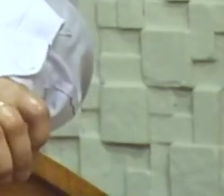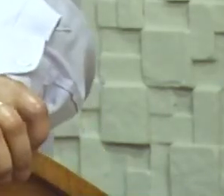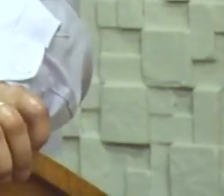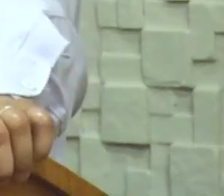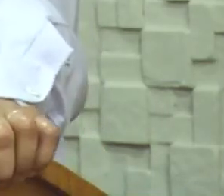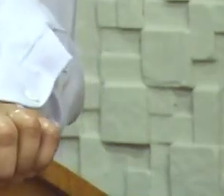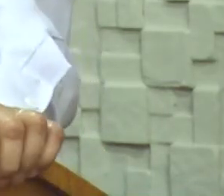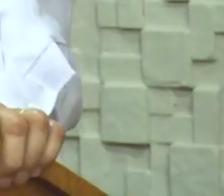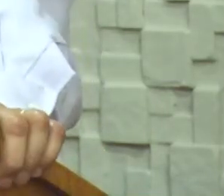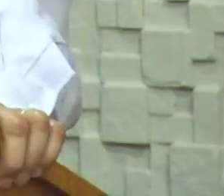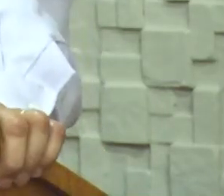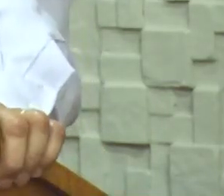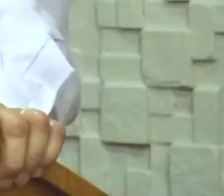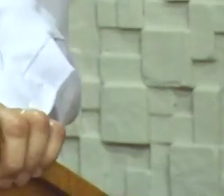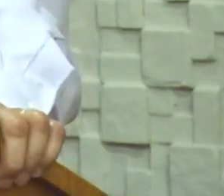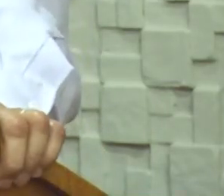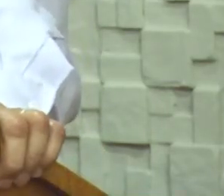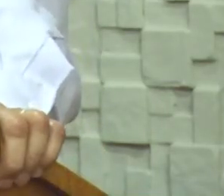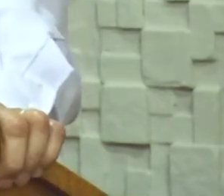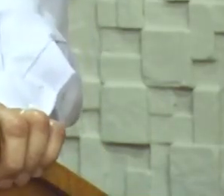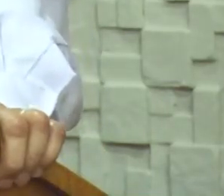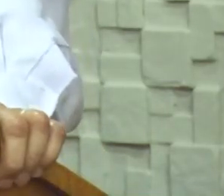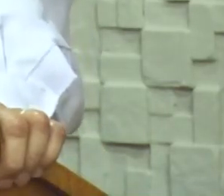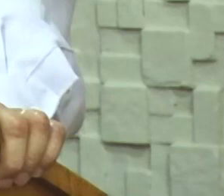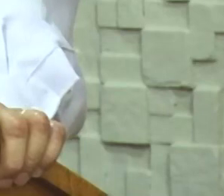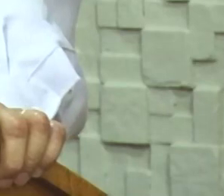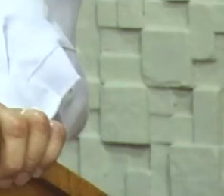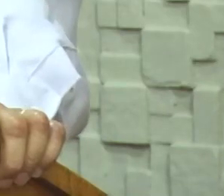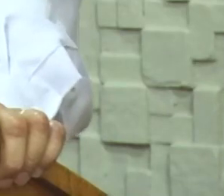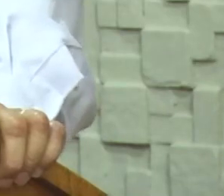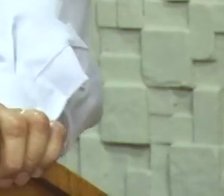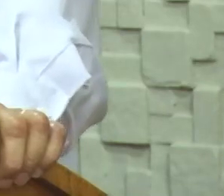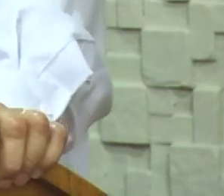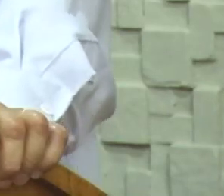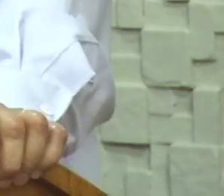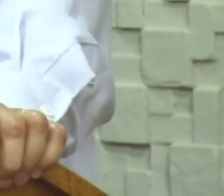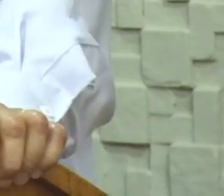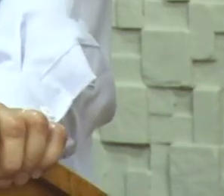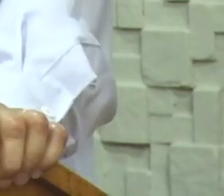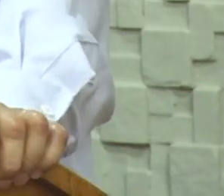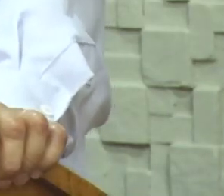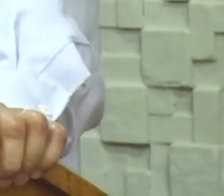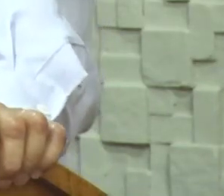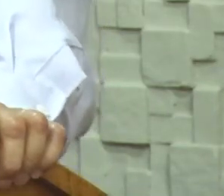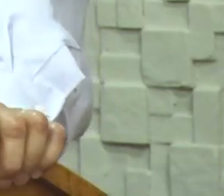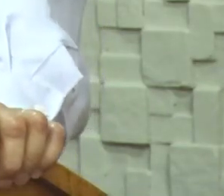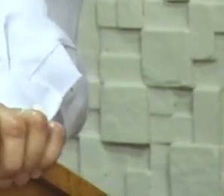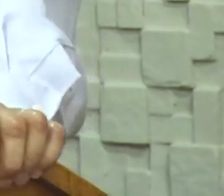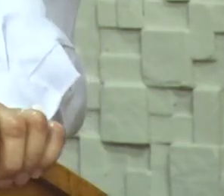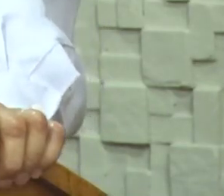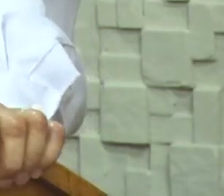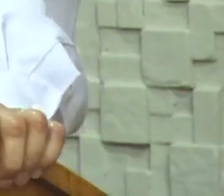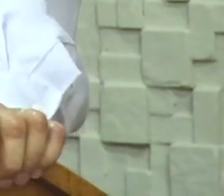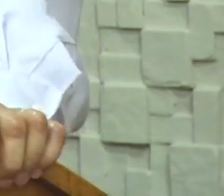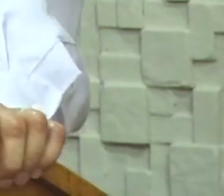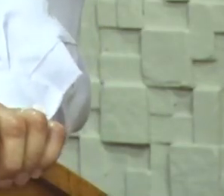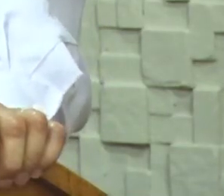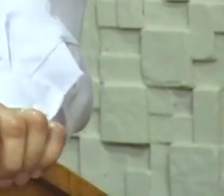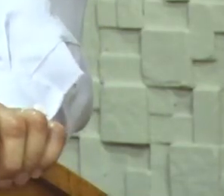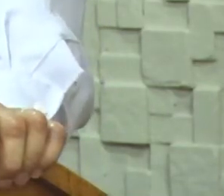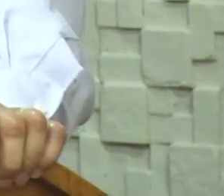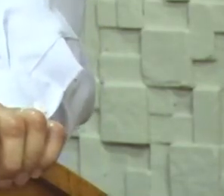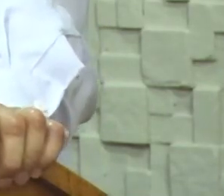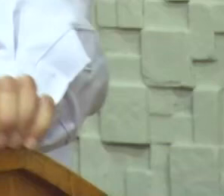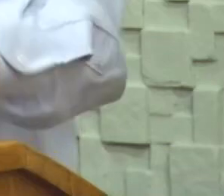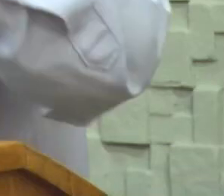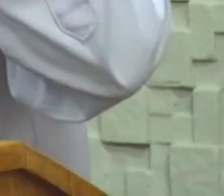comunidade, inclusive, foi as pessoas que levam as crianças lá, que agora, como não dá para sair muito, eles